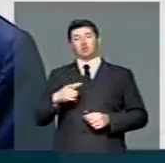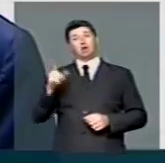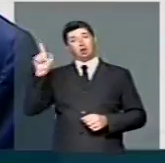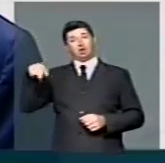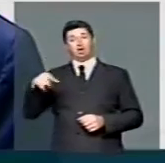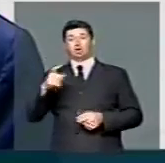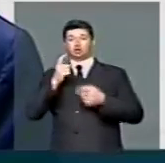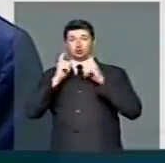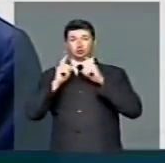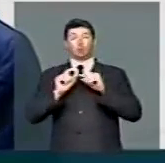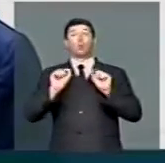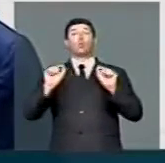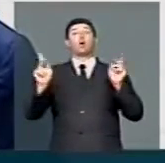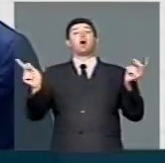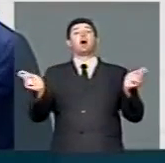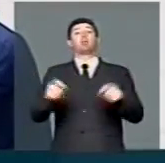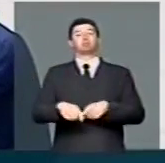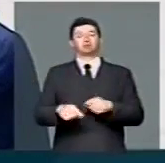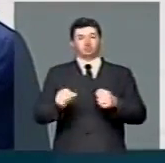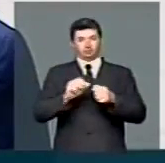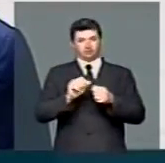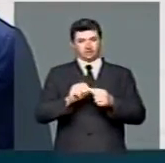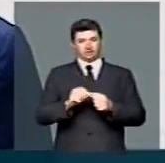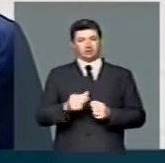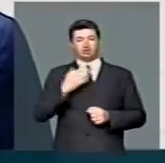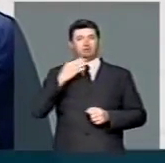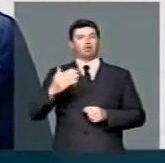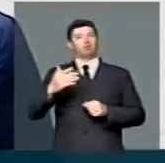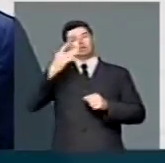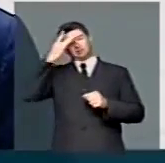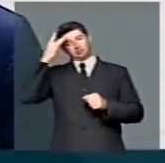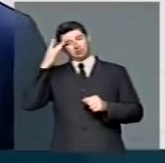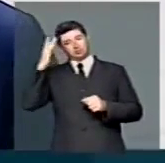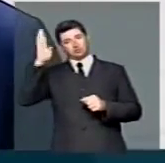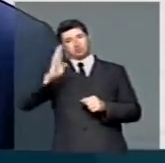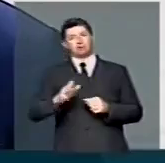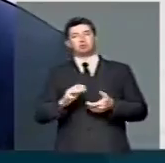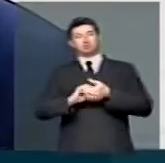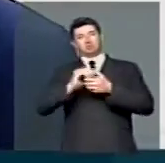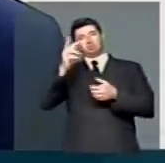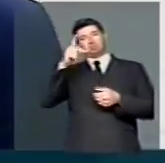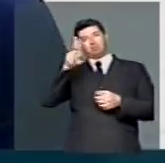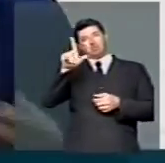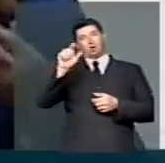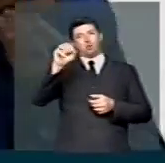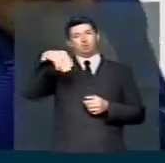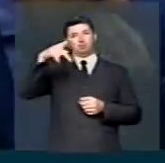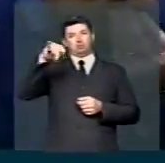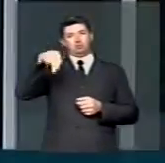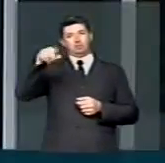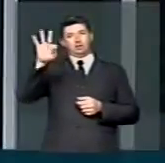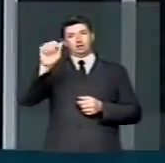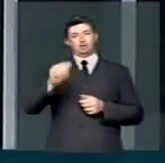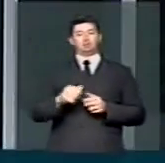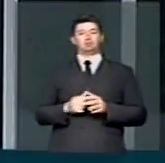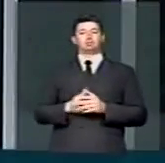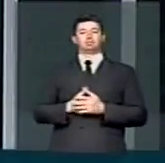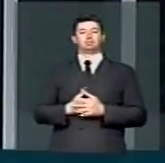que é, daquilo que é possível fazer pelas comunas do nosso país. Cumprimento a Vossa Excelência, nobre deputado Paulo Pimenta.